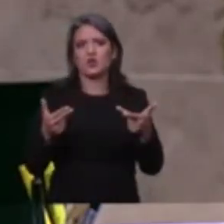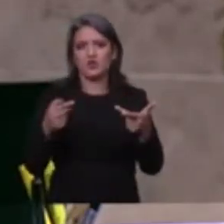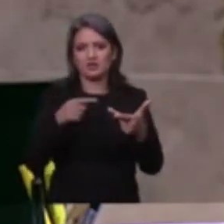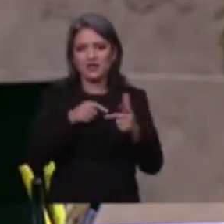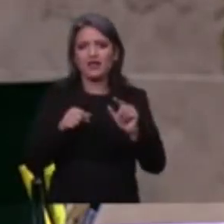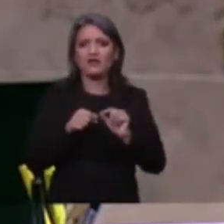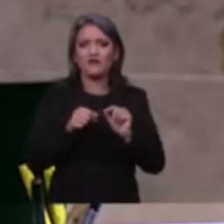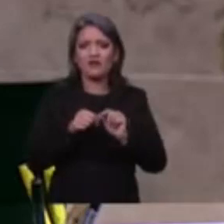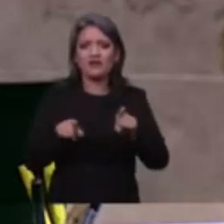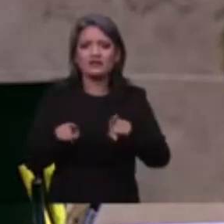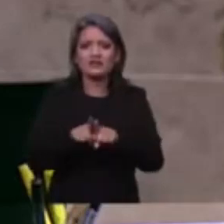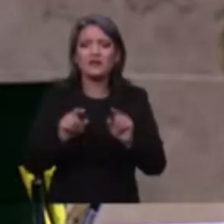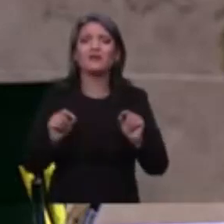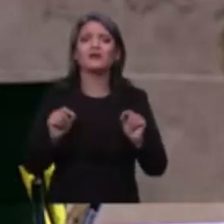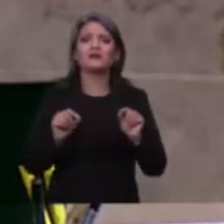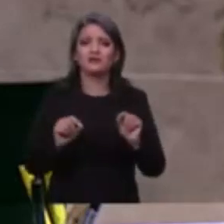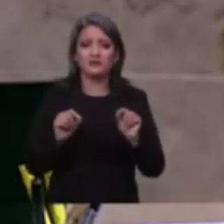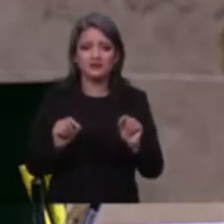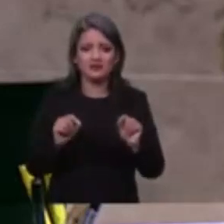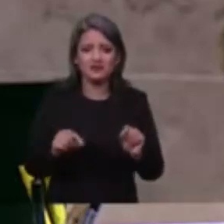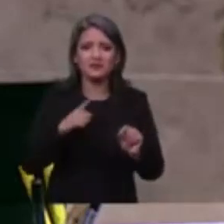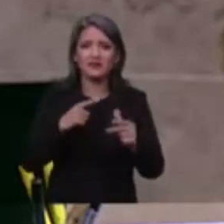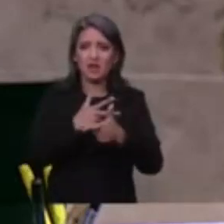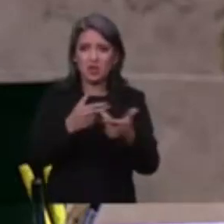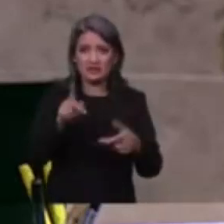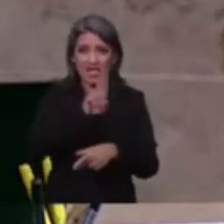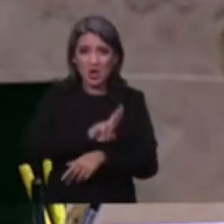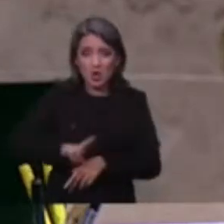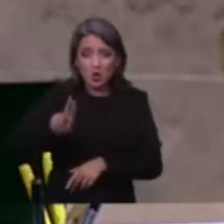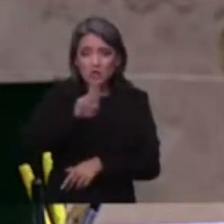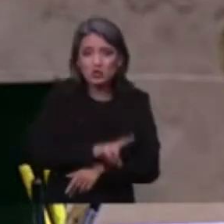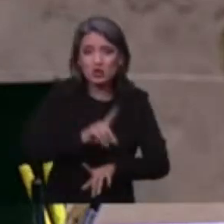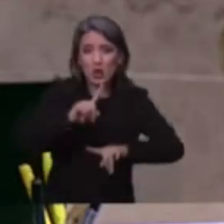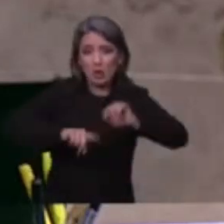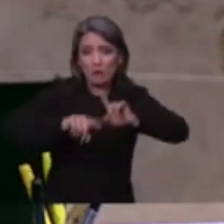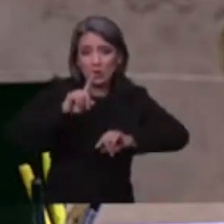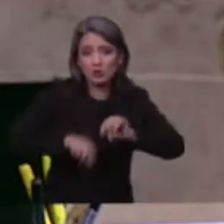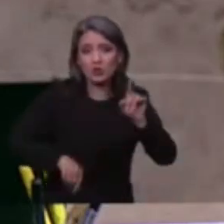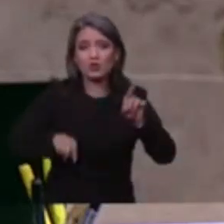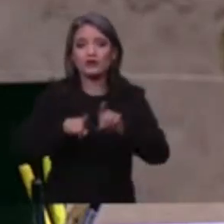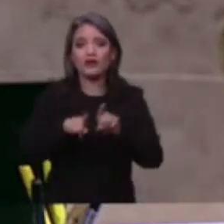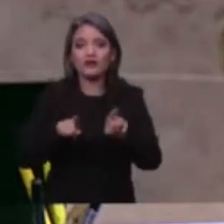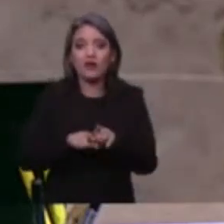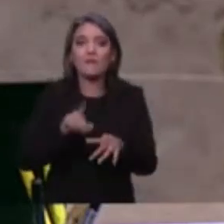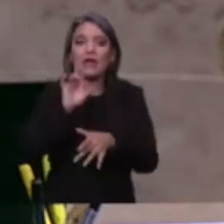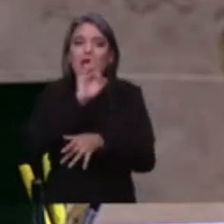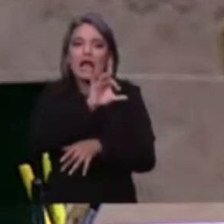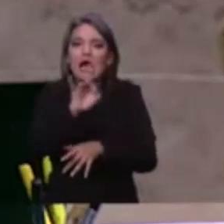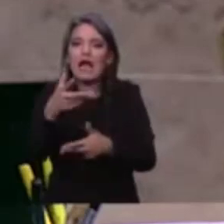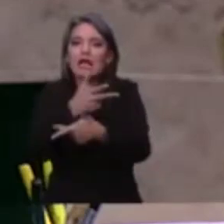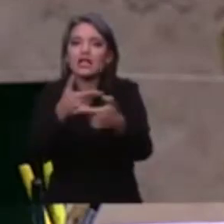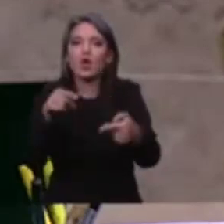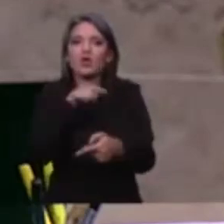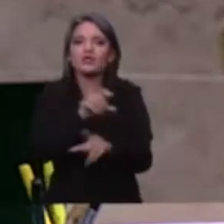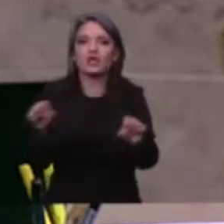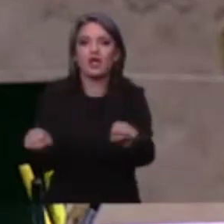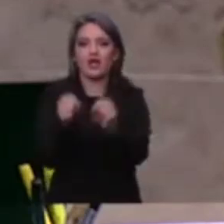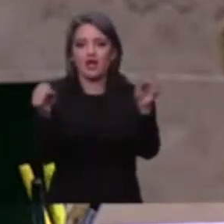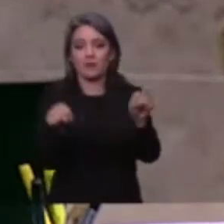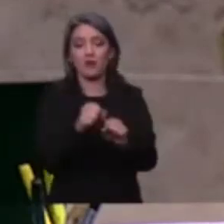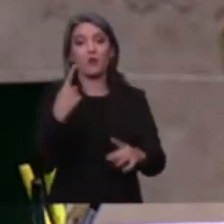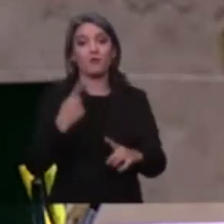Bem como a identificação do artefato por ele empregado ou a individualização de cada bem danificado, já que